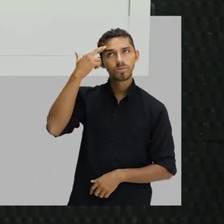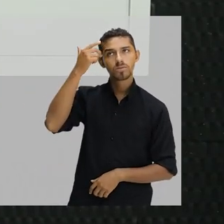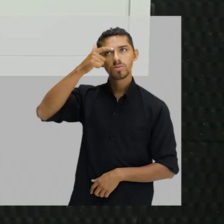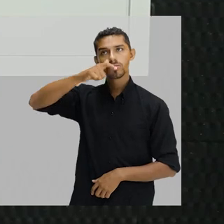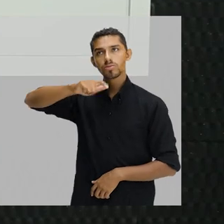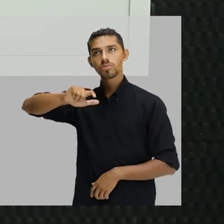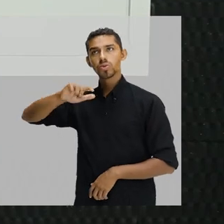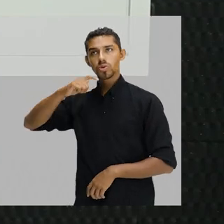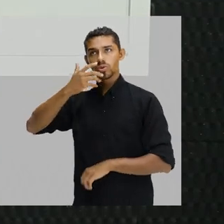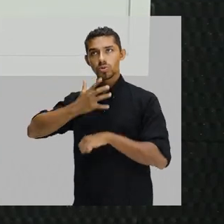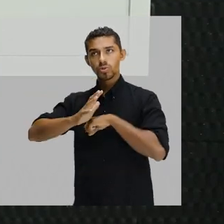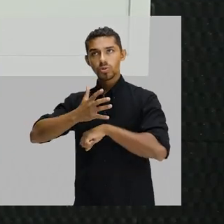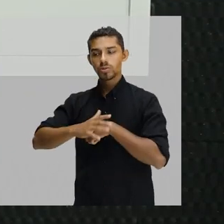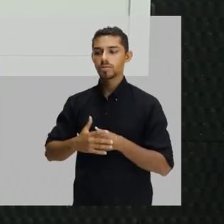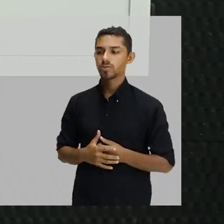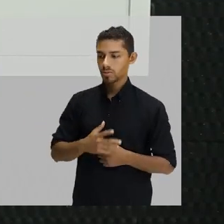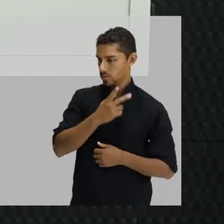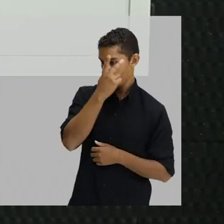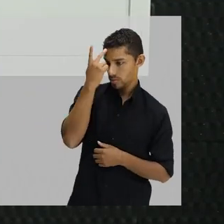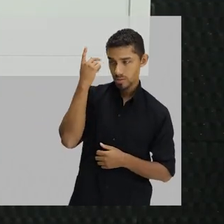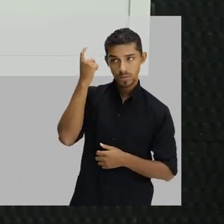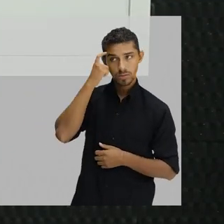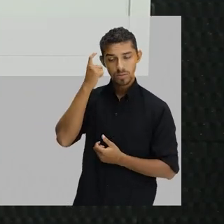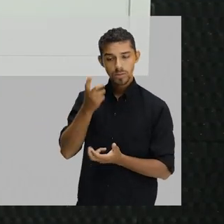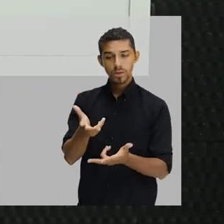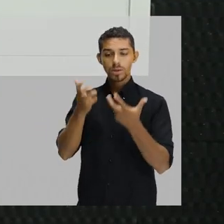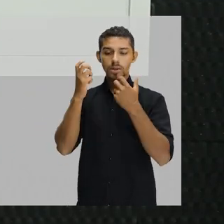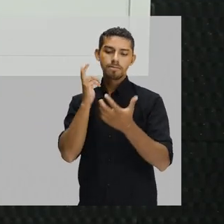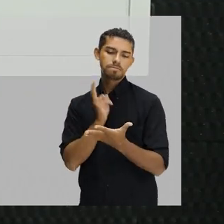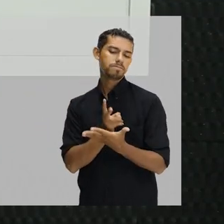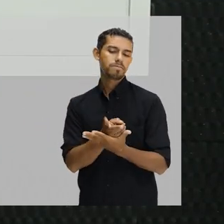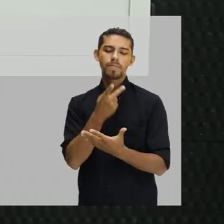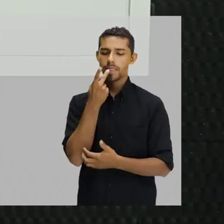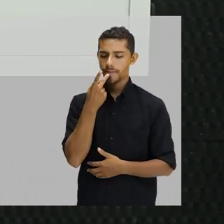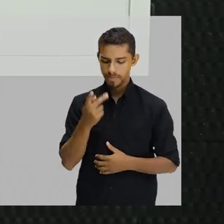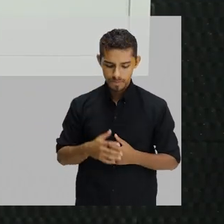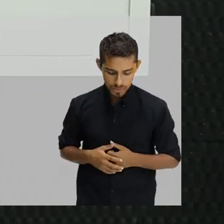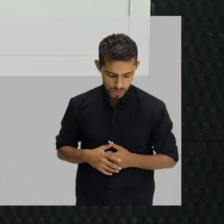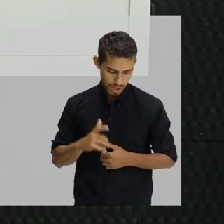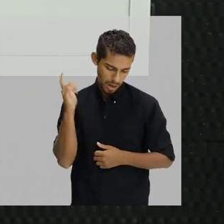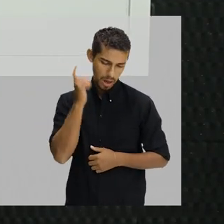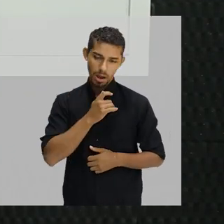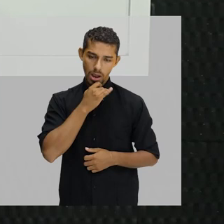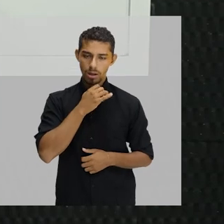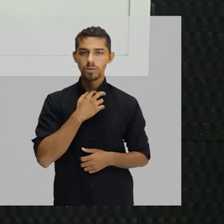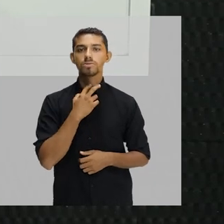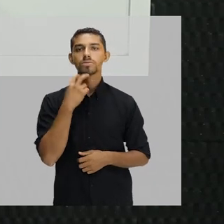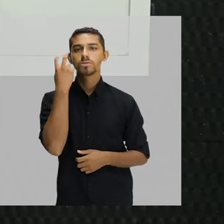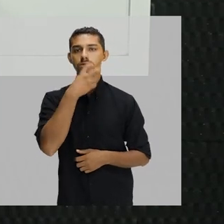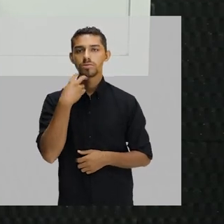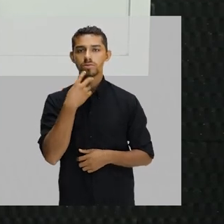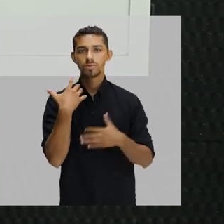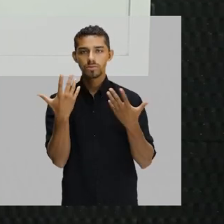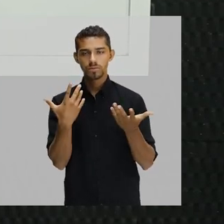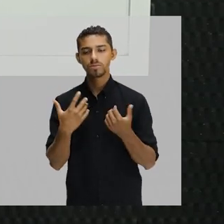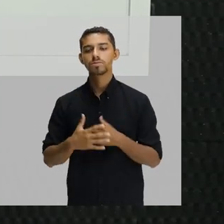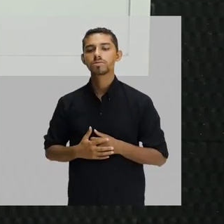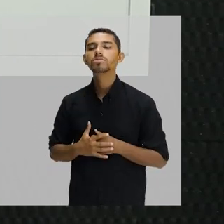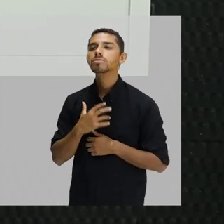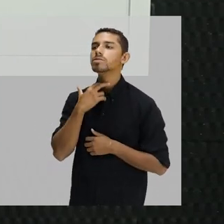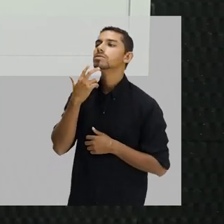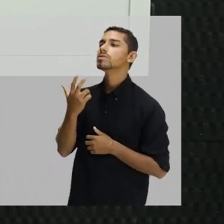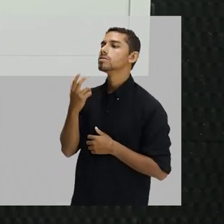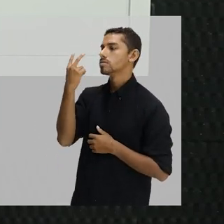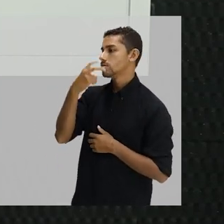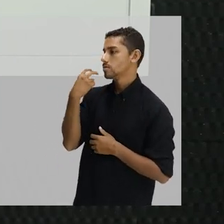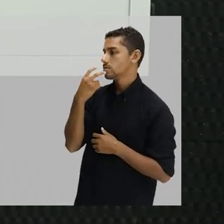nossa prática. Basta você perceber, uma coisa que eu falo muito sempre, eu já virei uma voz aqui, que a